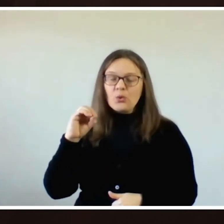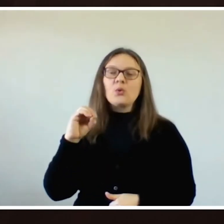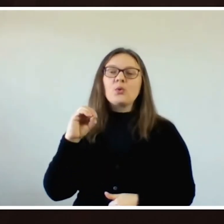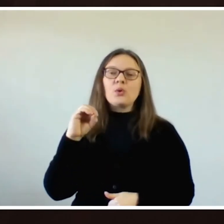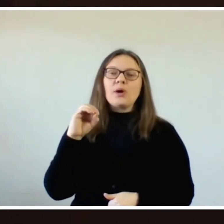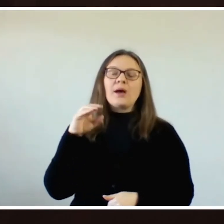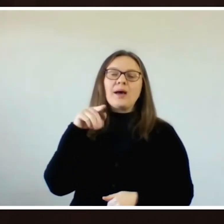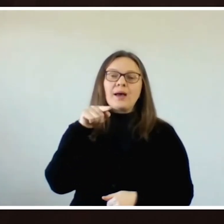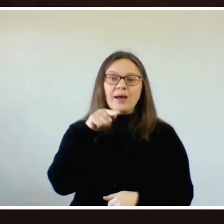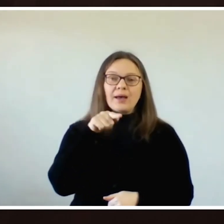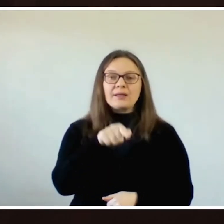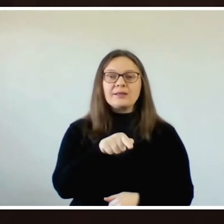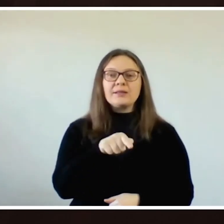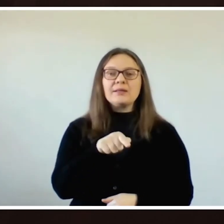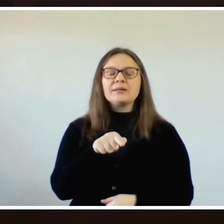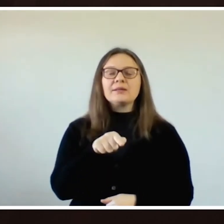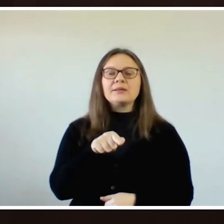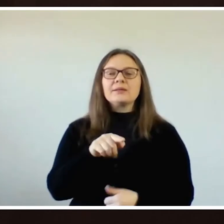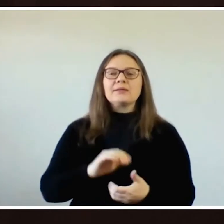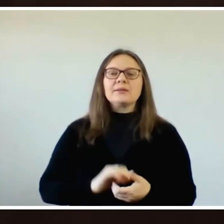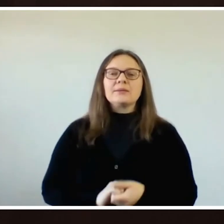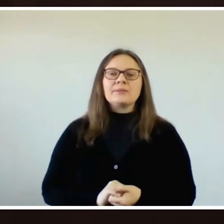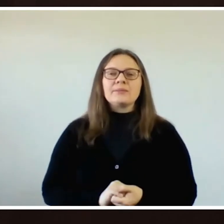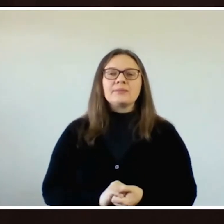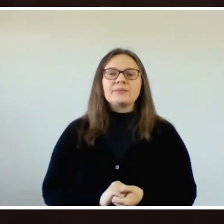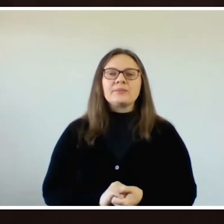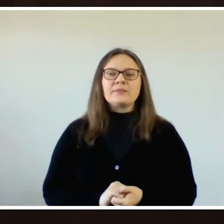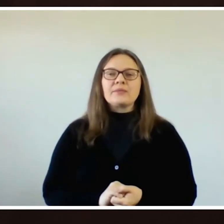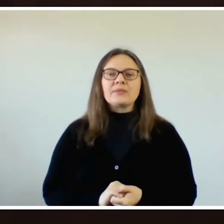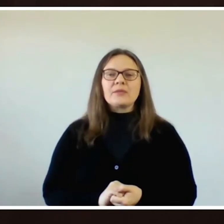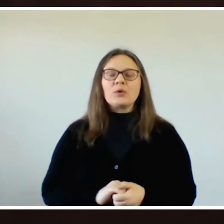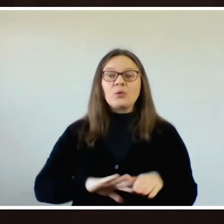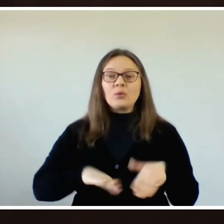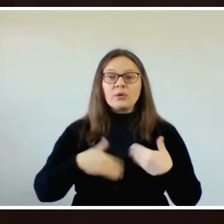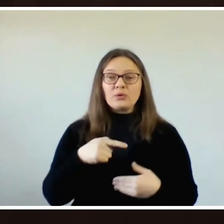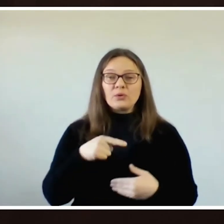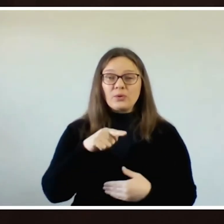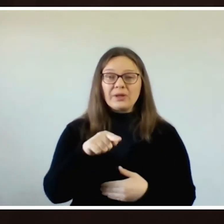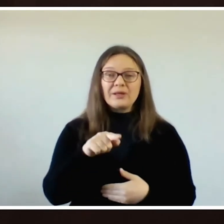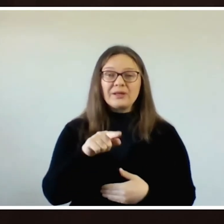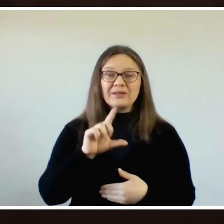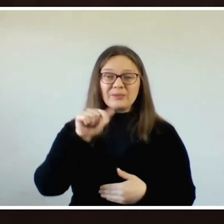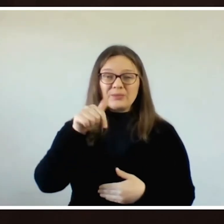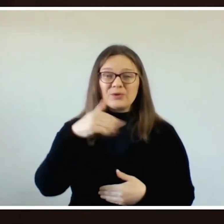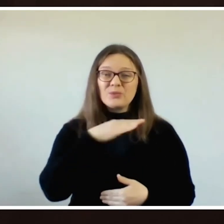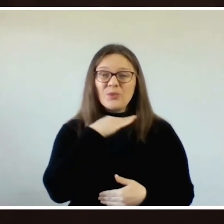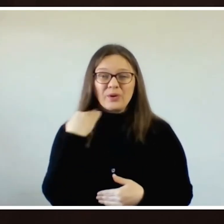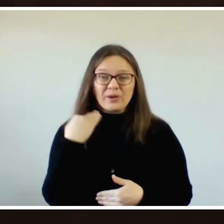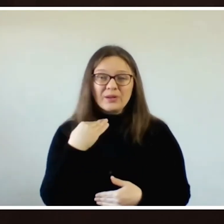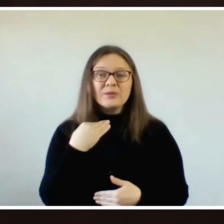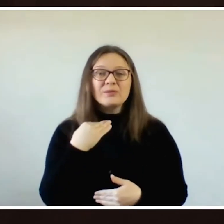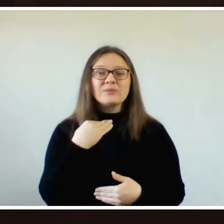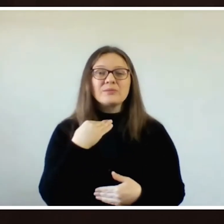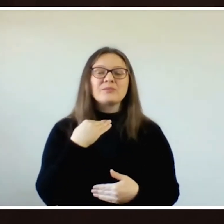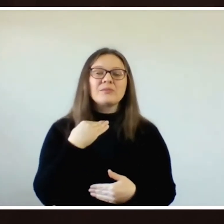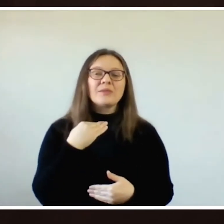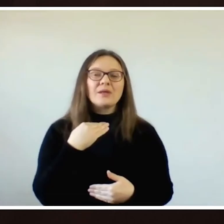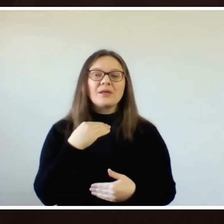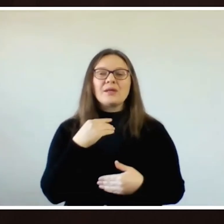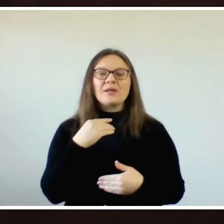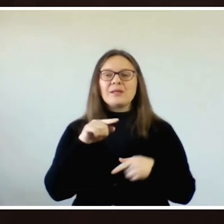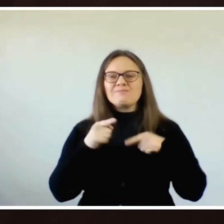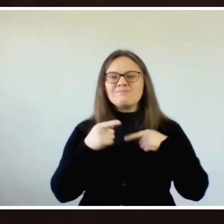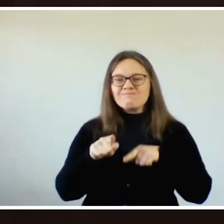diocese de Alexandria. Porém, com a morte dele, expôs Atanásio a uma segunda perseguição por parte